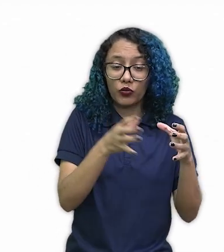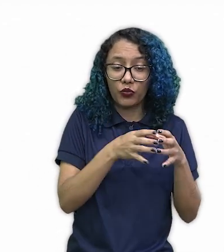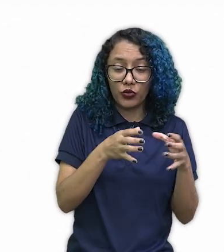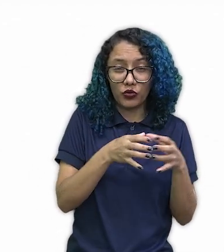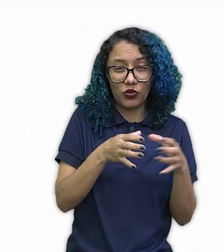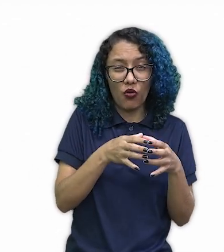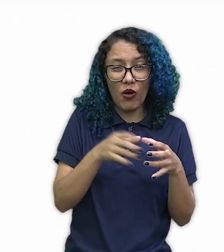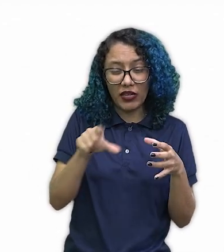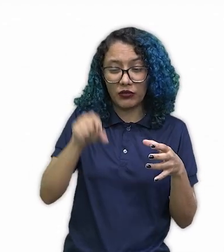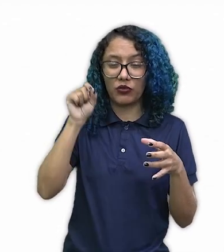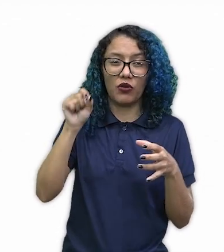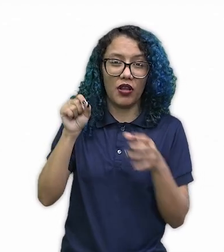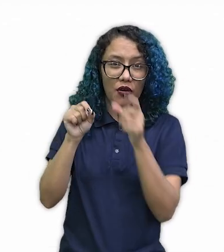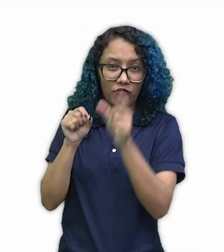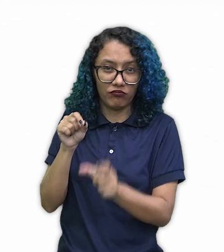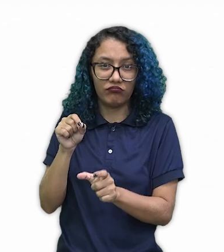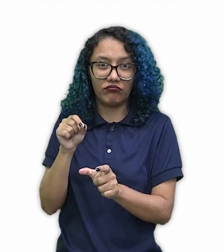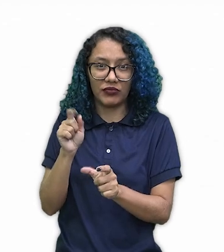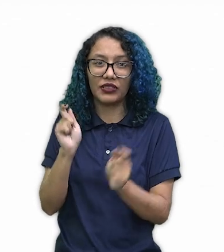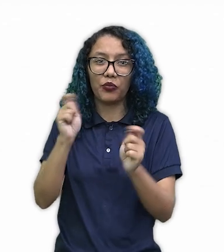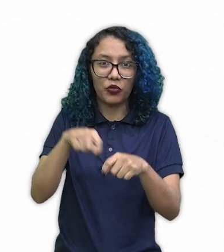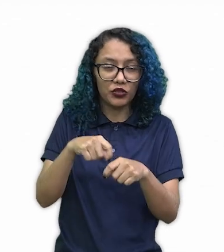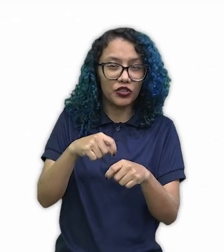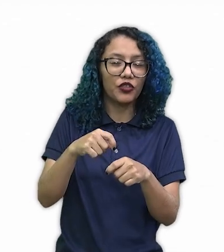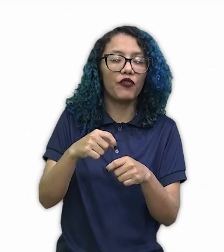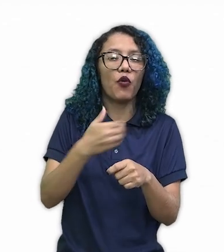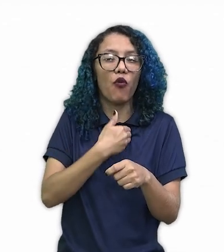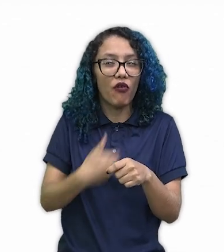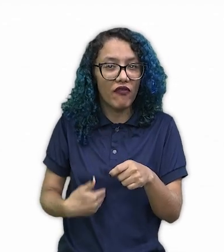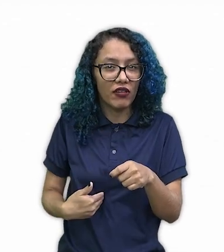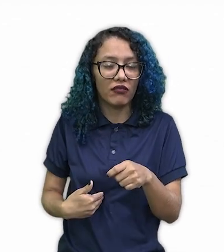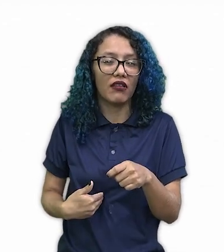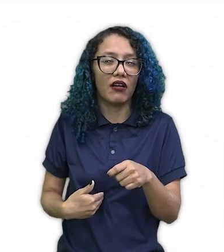poder. Por um poder muito grande, que nós sempre na